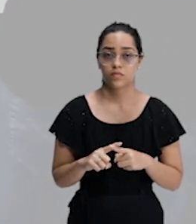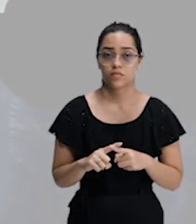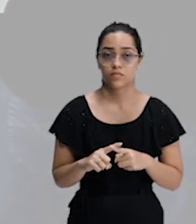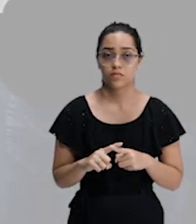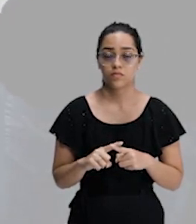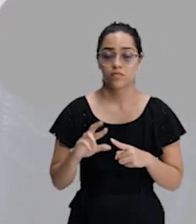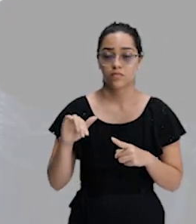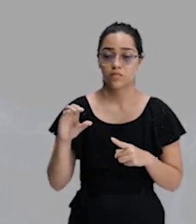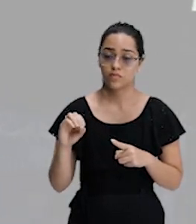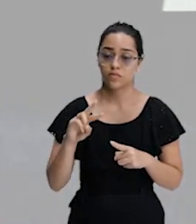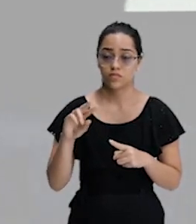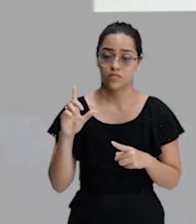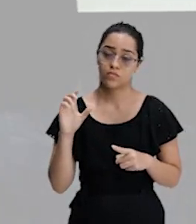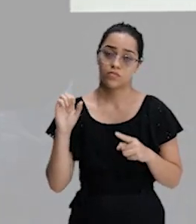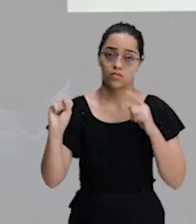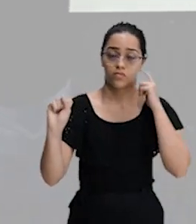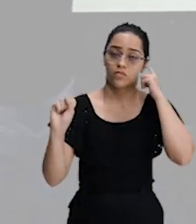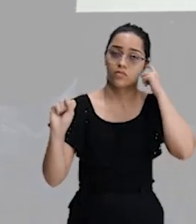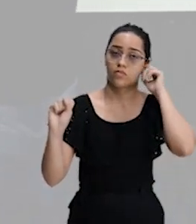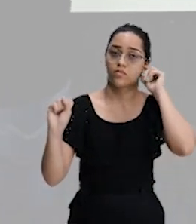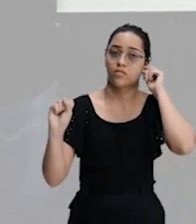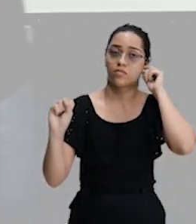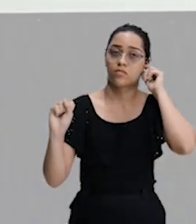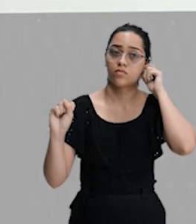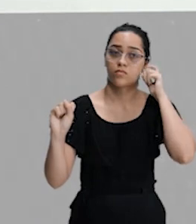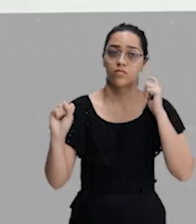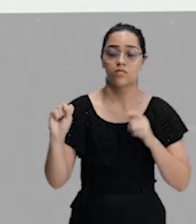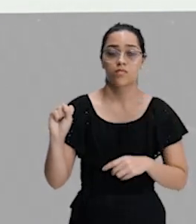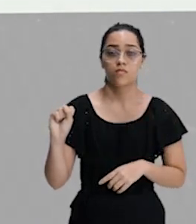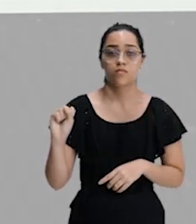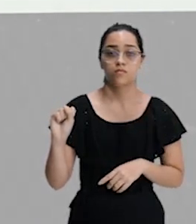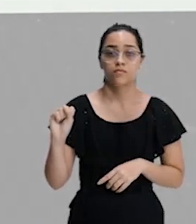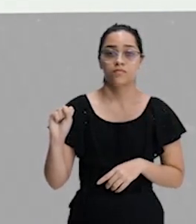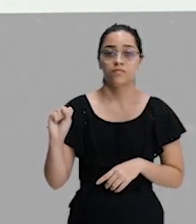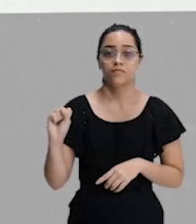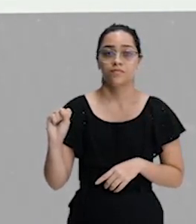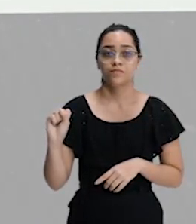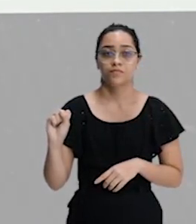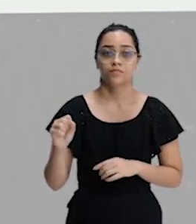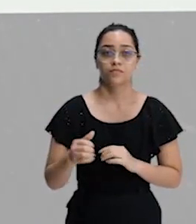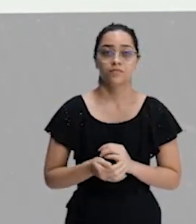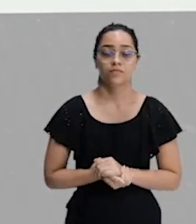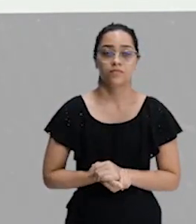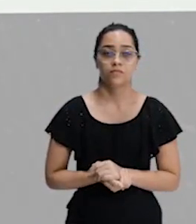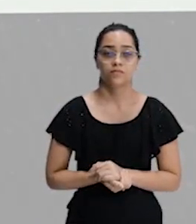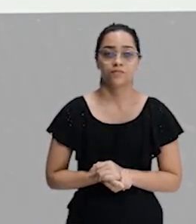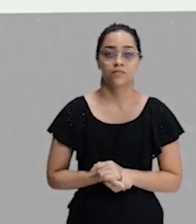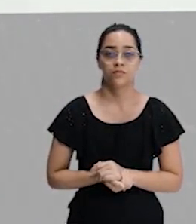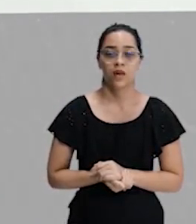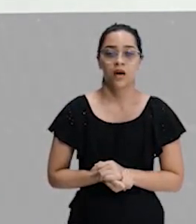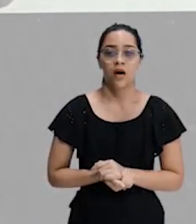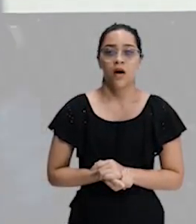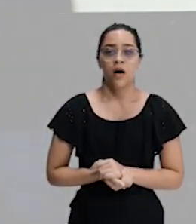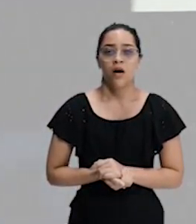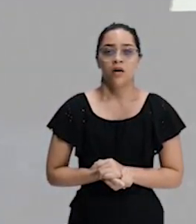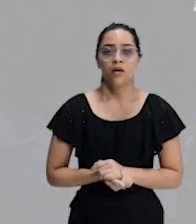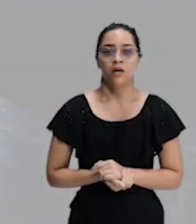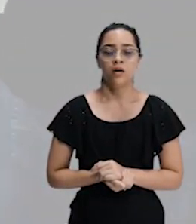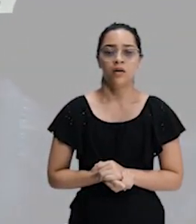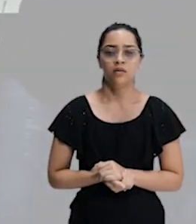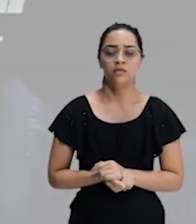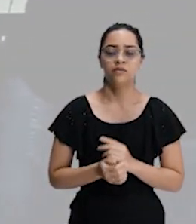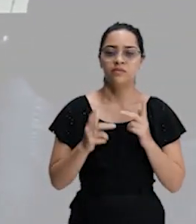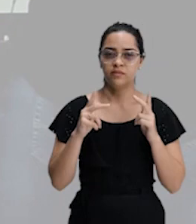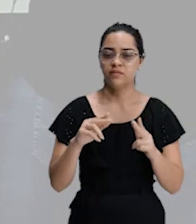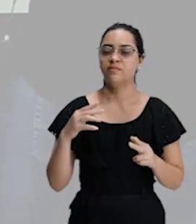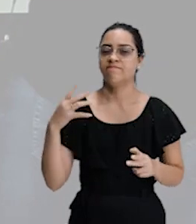o raio, no caso, vai ser 8, né, galera? Tá? Π R ao quadrado vezes a altura, que